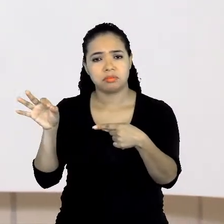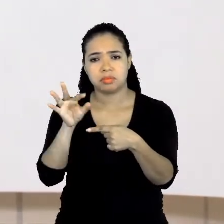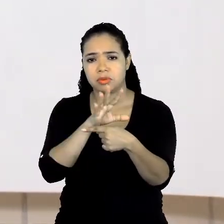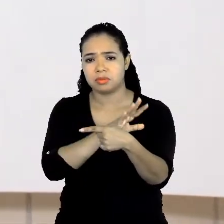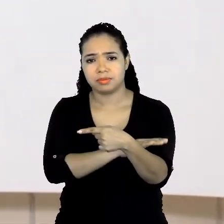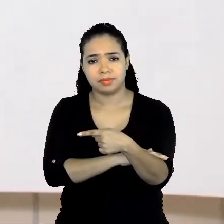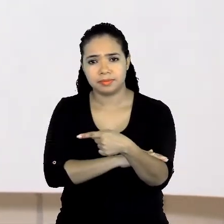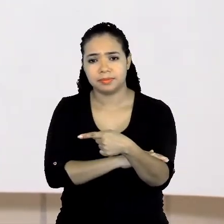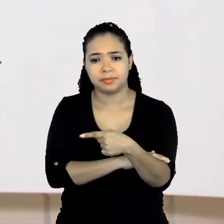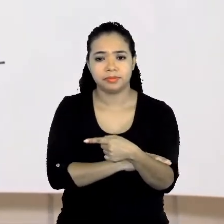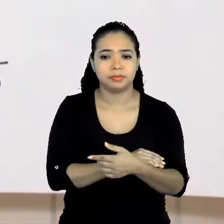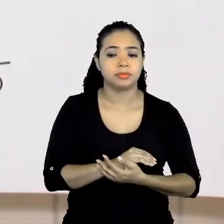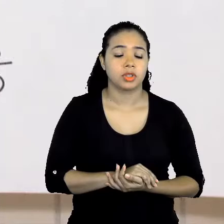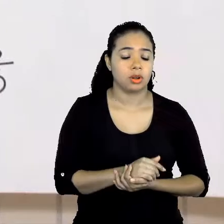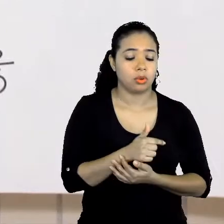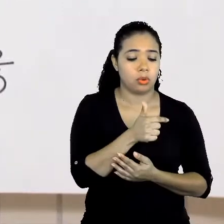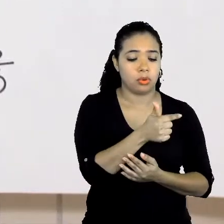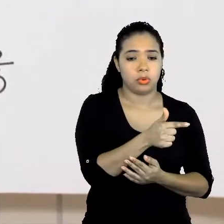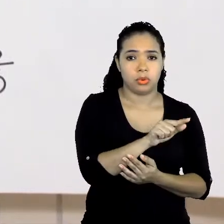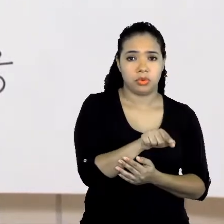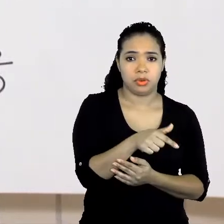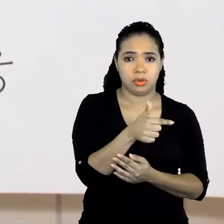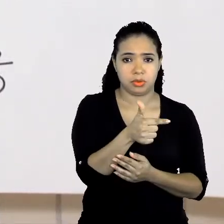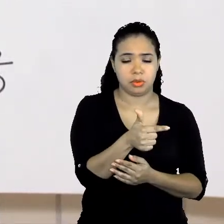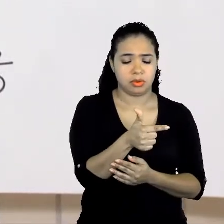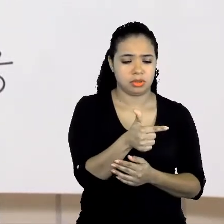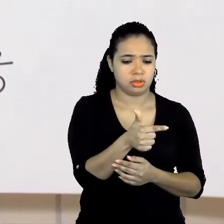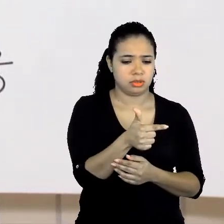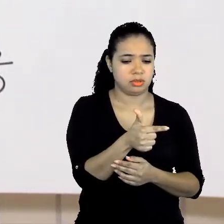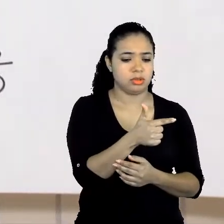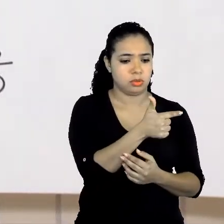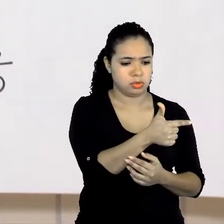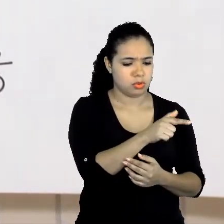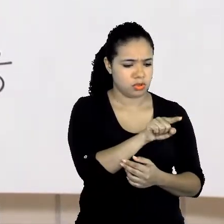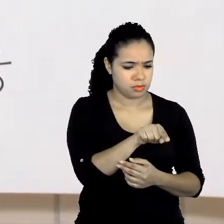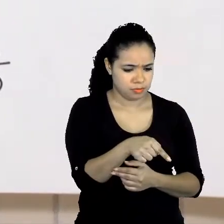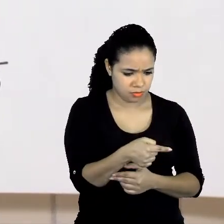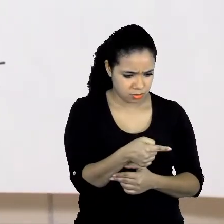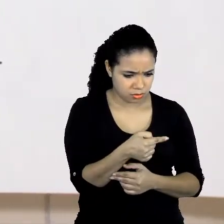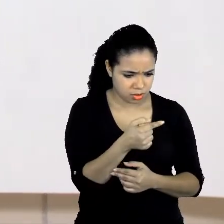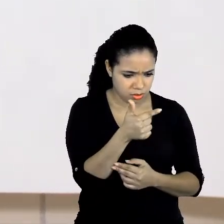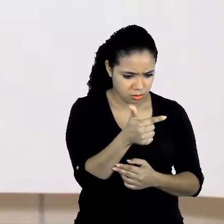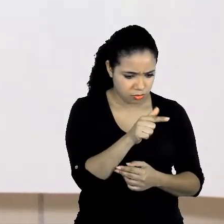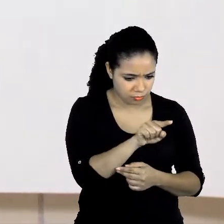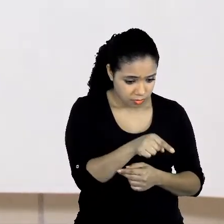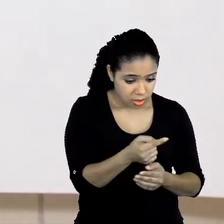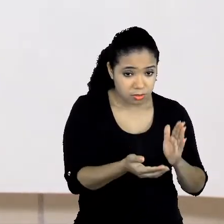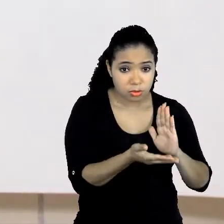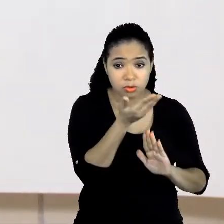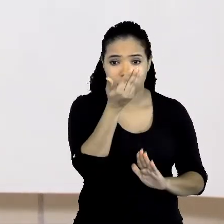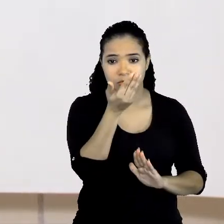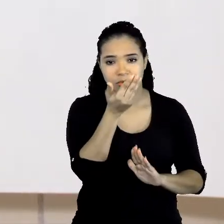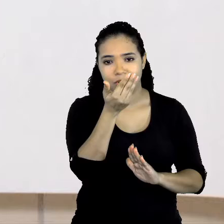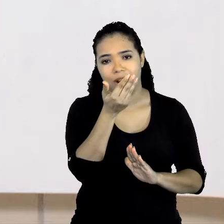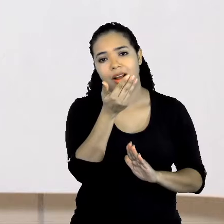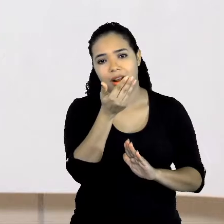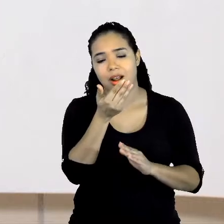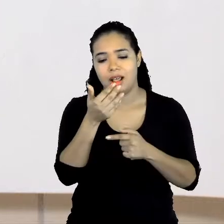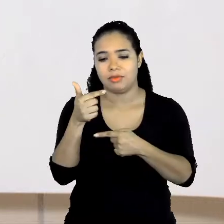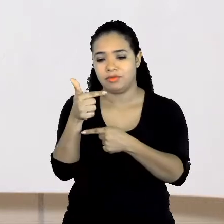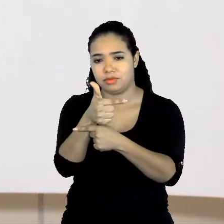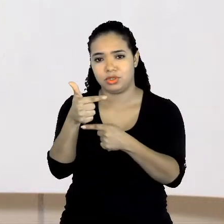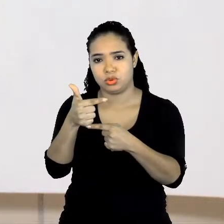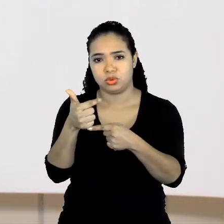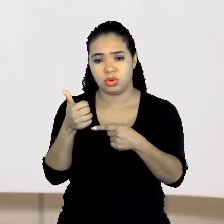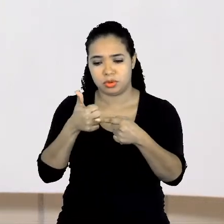exemplo. 2 inteiros e 2 décimos. Passo para a fração. 22 sobre 10.